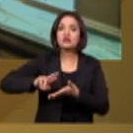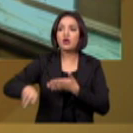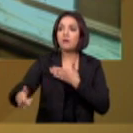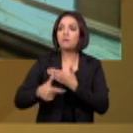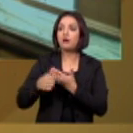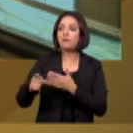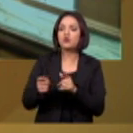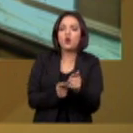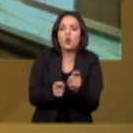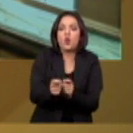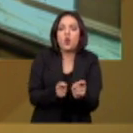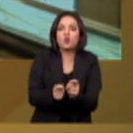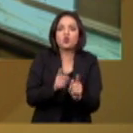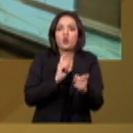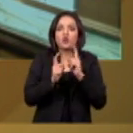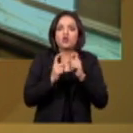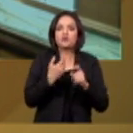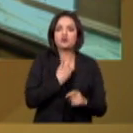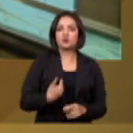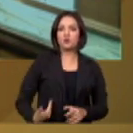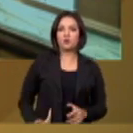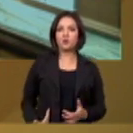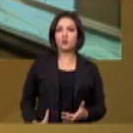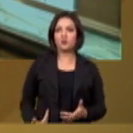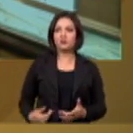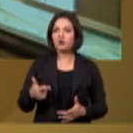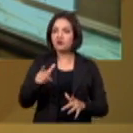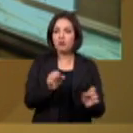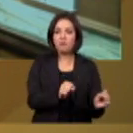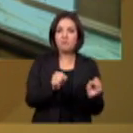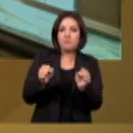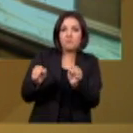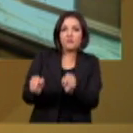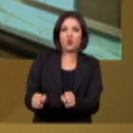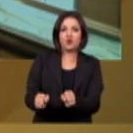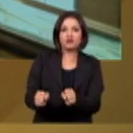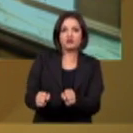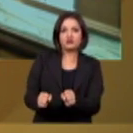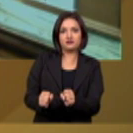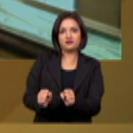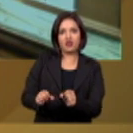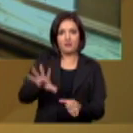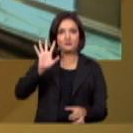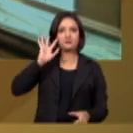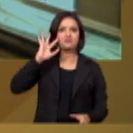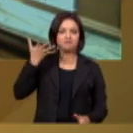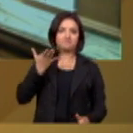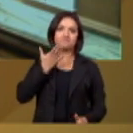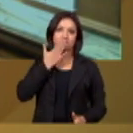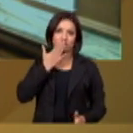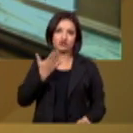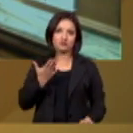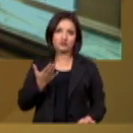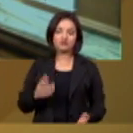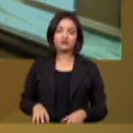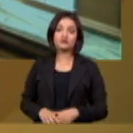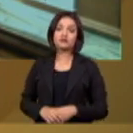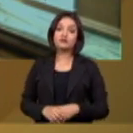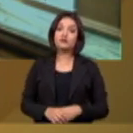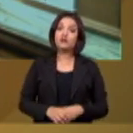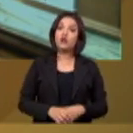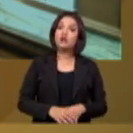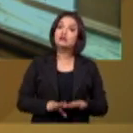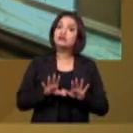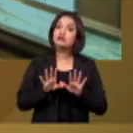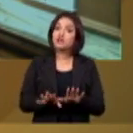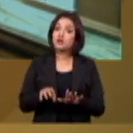pública o dia dessa natureza e assim amor não se está firmão